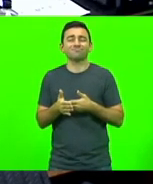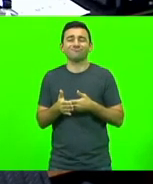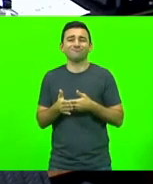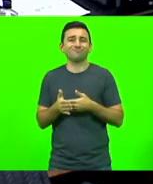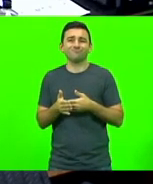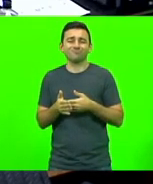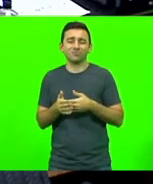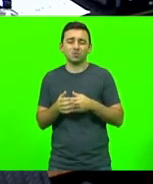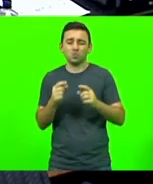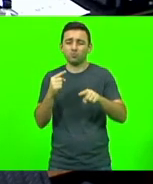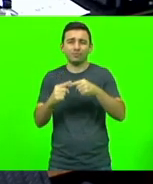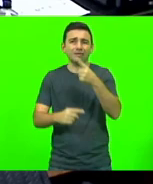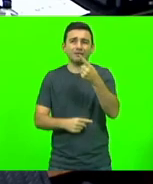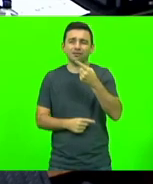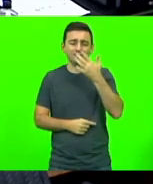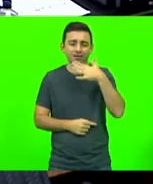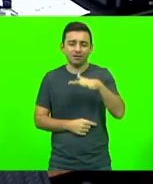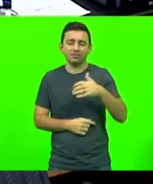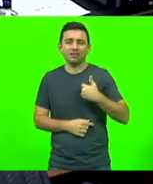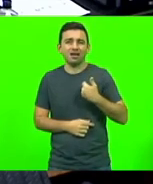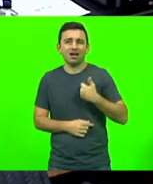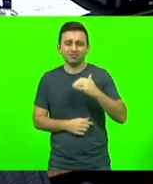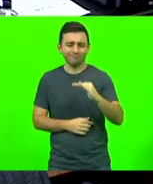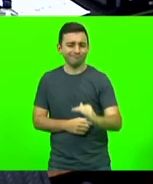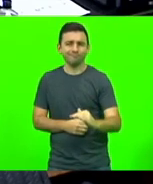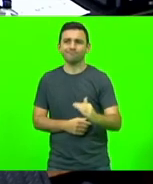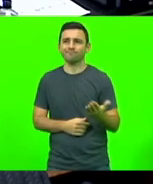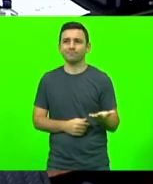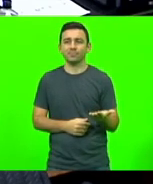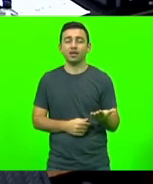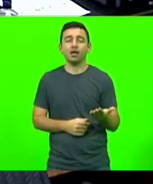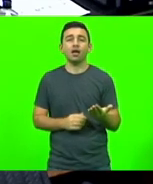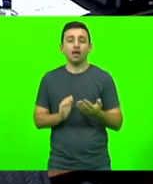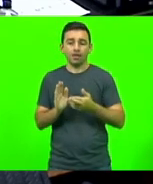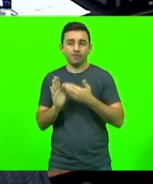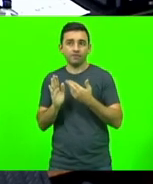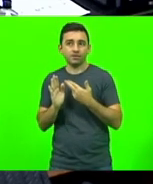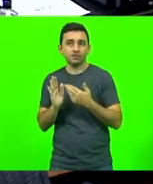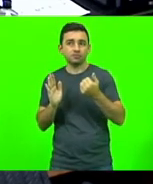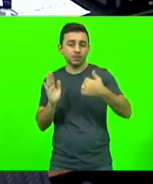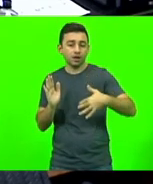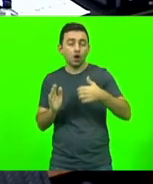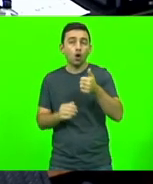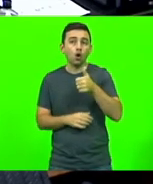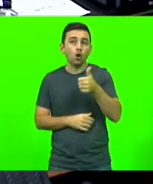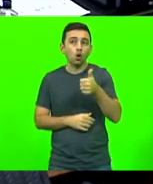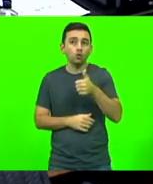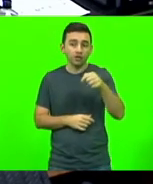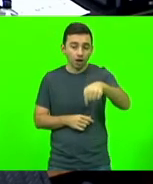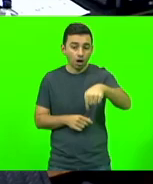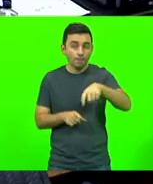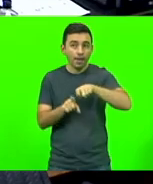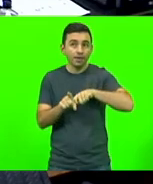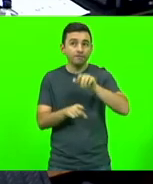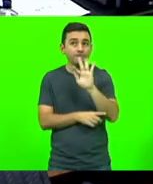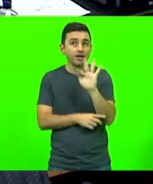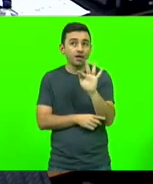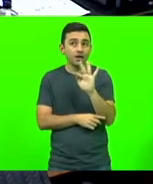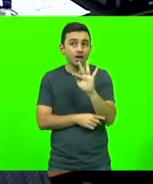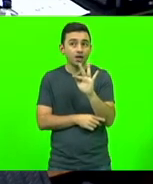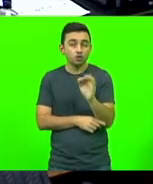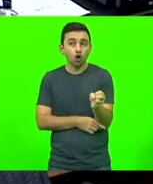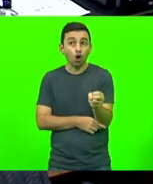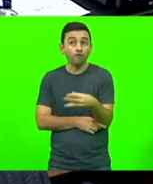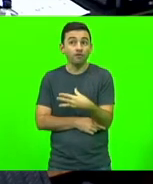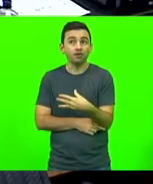recomendado máscaras para crianças com tão pouca idade, a revista traz uma matéria do dia 11 deste mês, de fevereiro, uma matéria